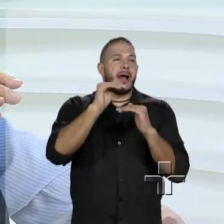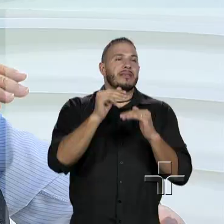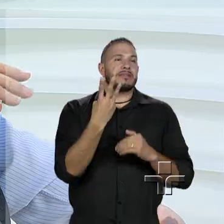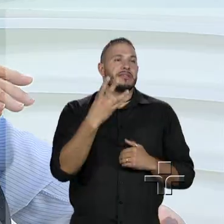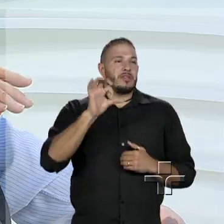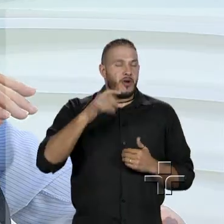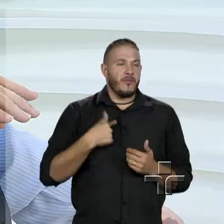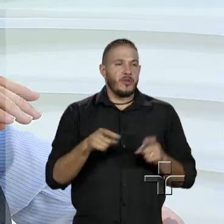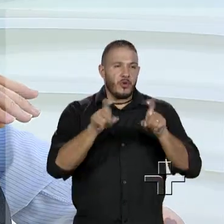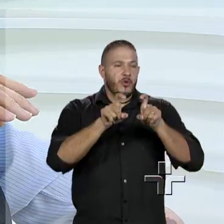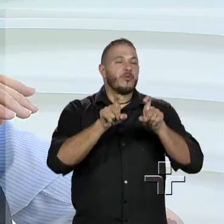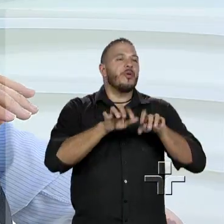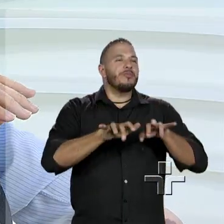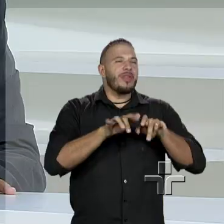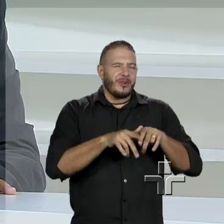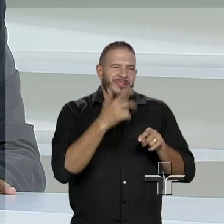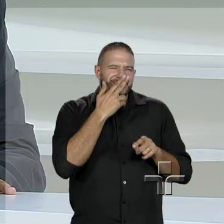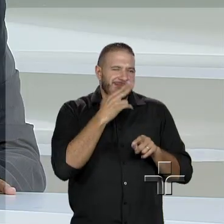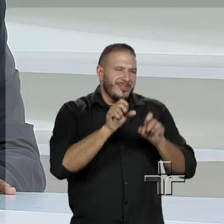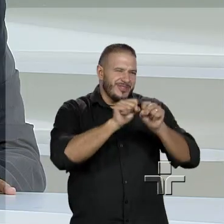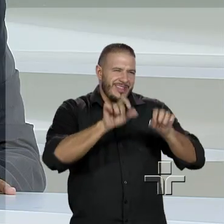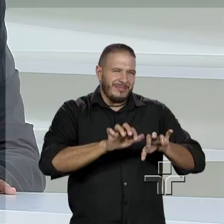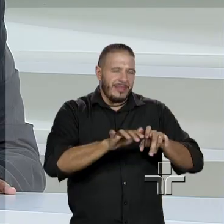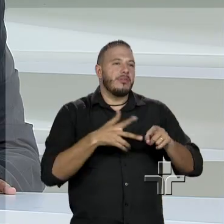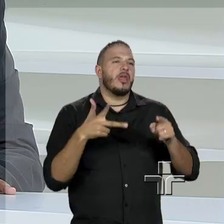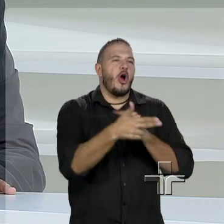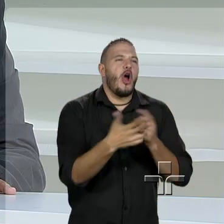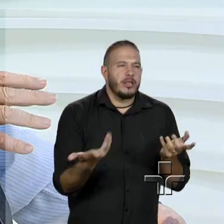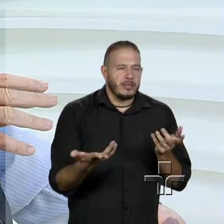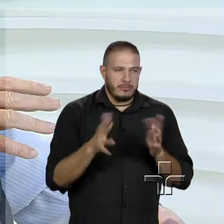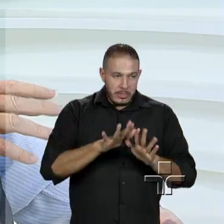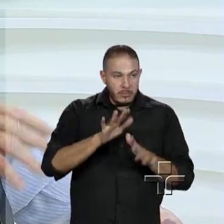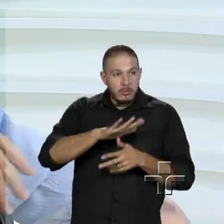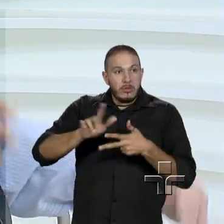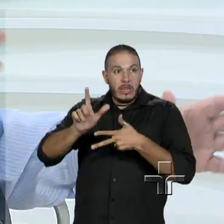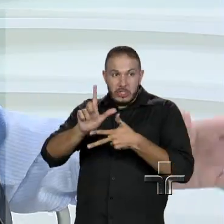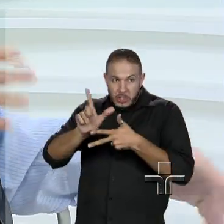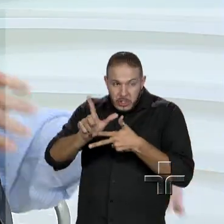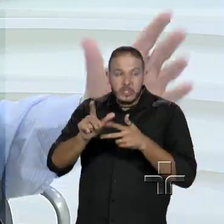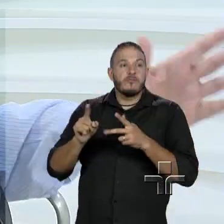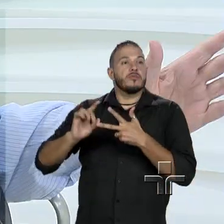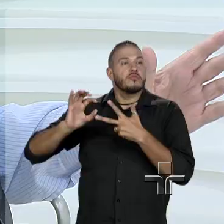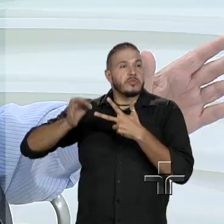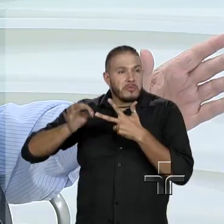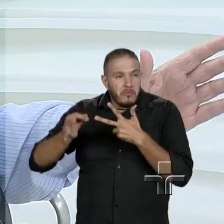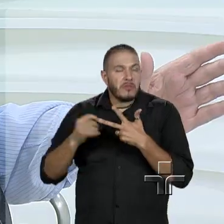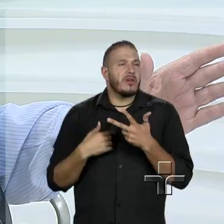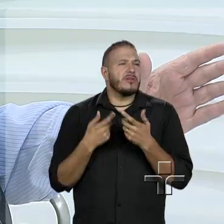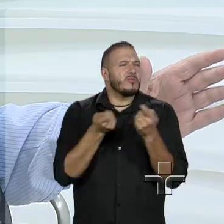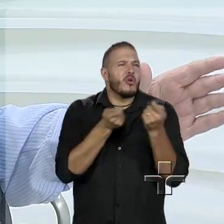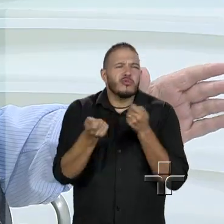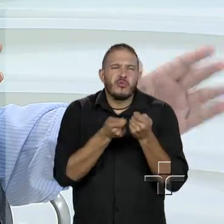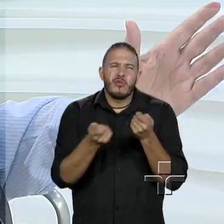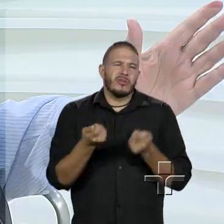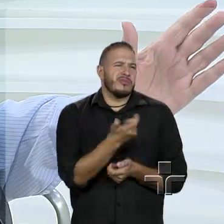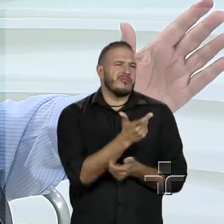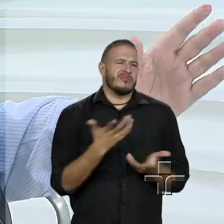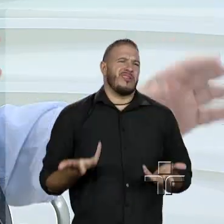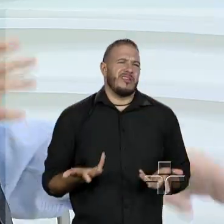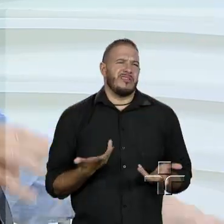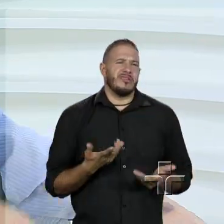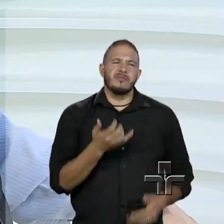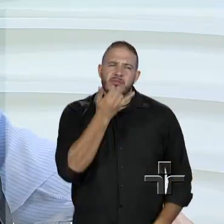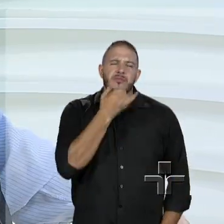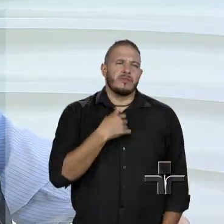o computador corta. No legislativo e no judiciário, não existe nenhum controle. Essa é que é a